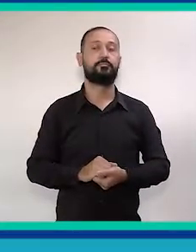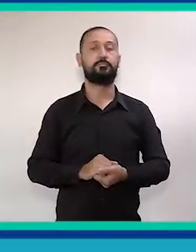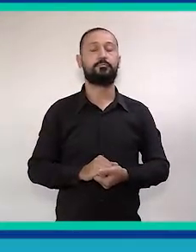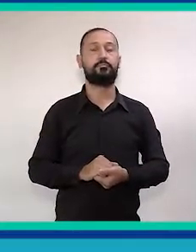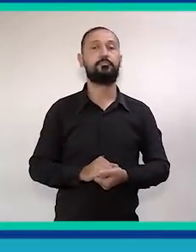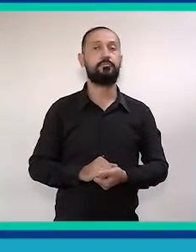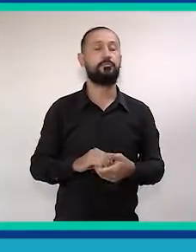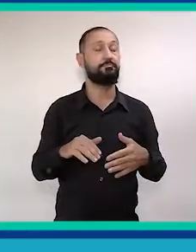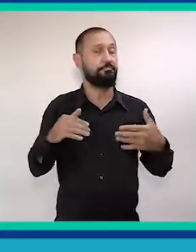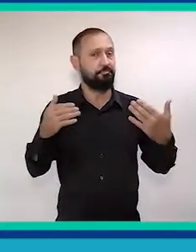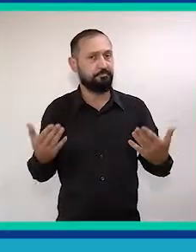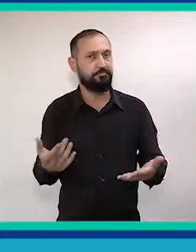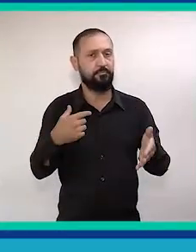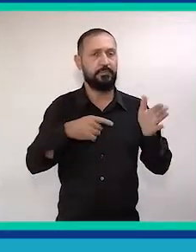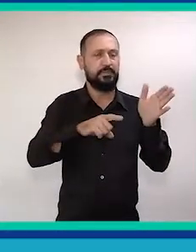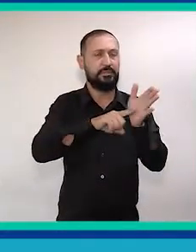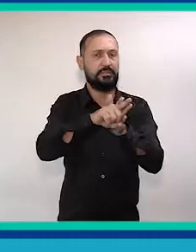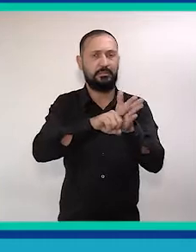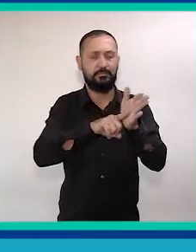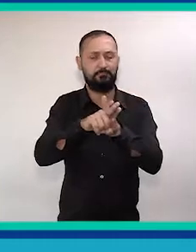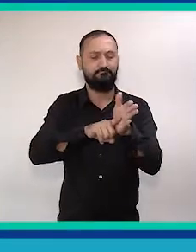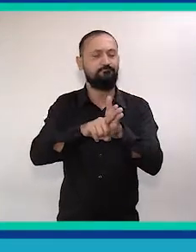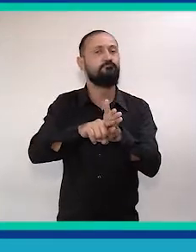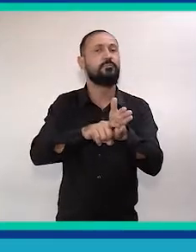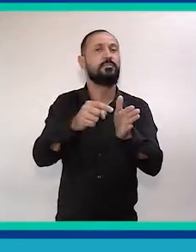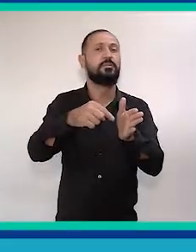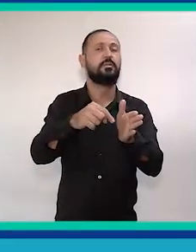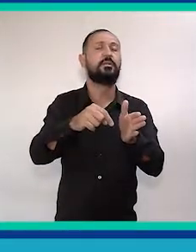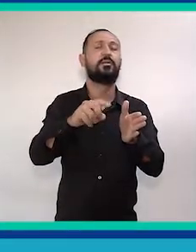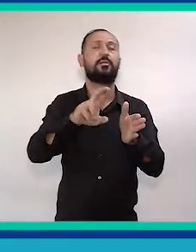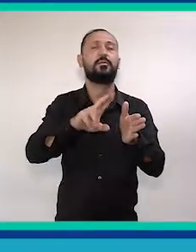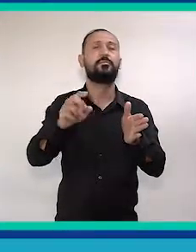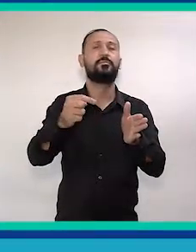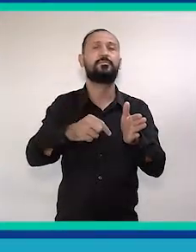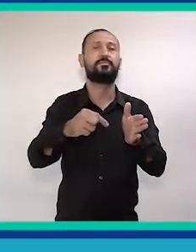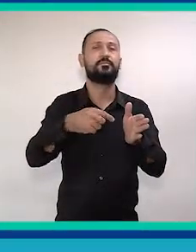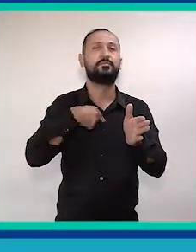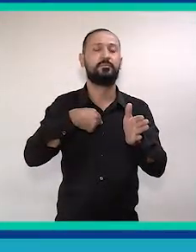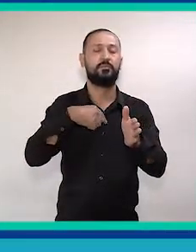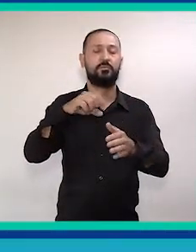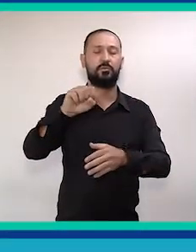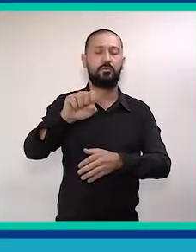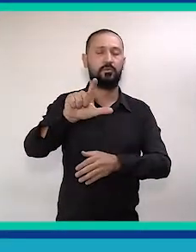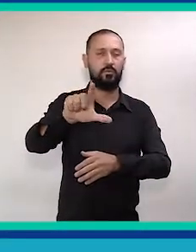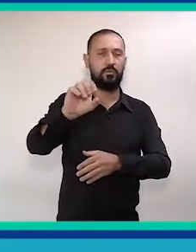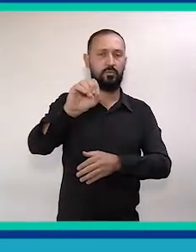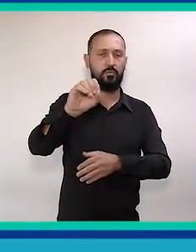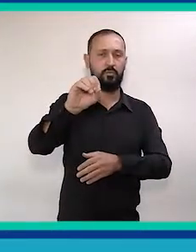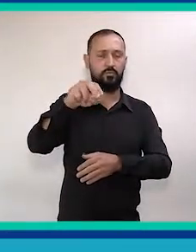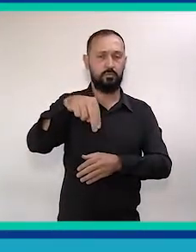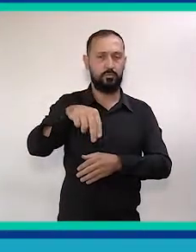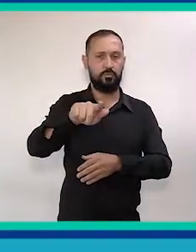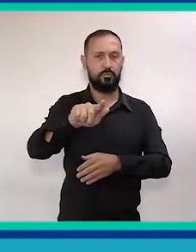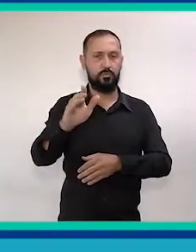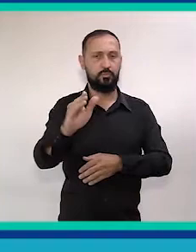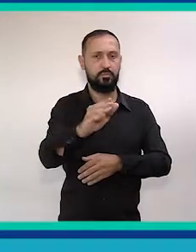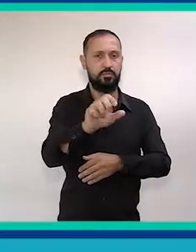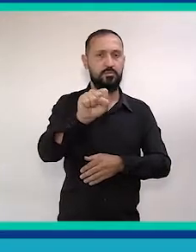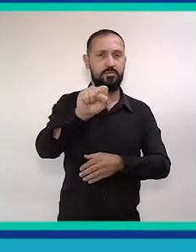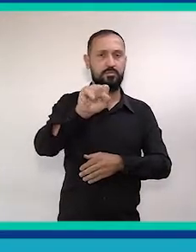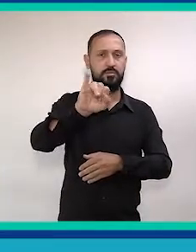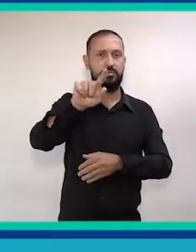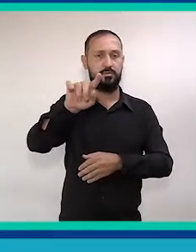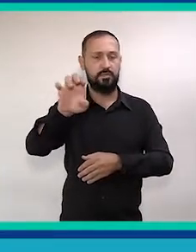essa pesquisa? Olha, então, Thiago, essa pesquisa, ela foi o que a gente chama de long science, então